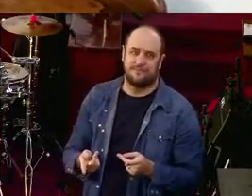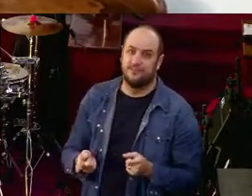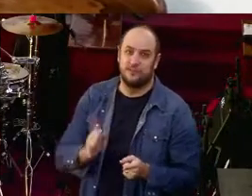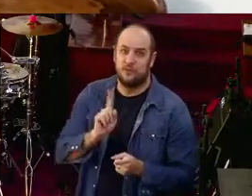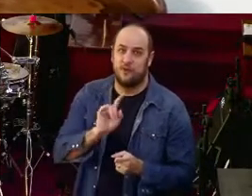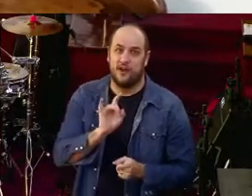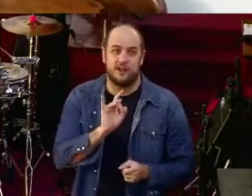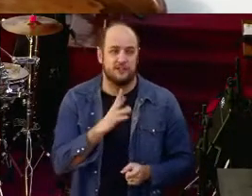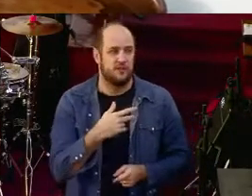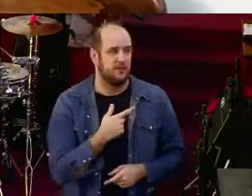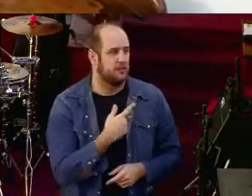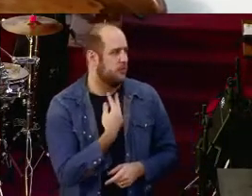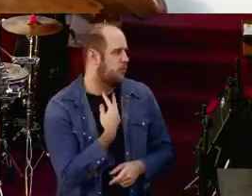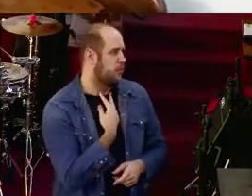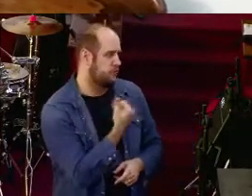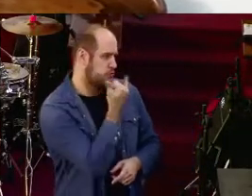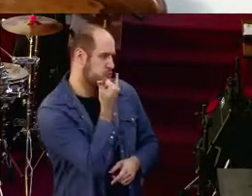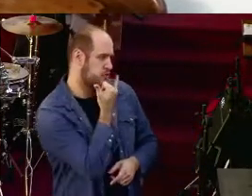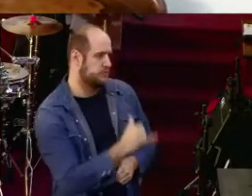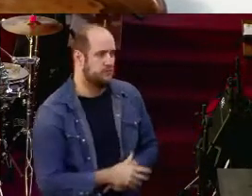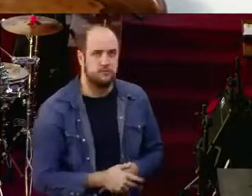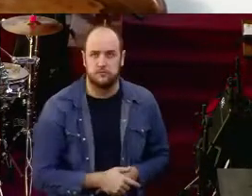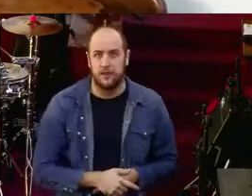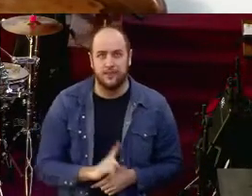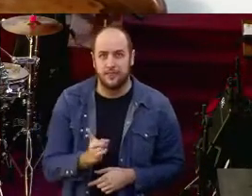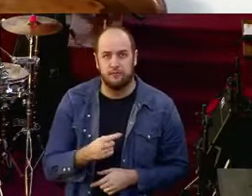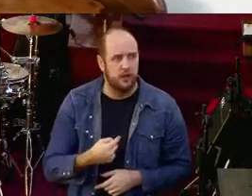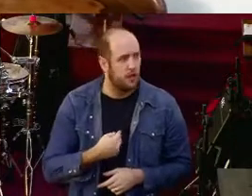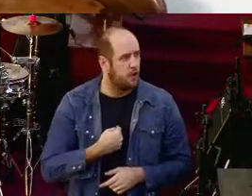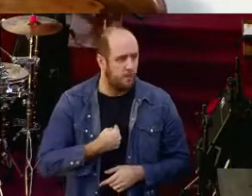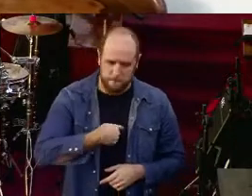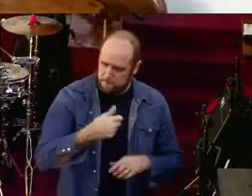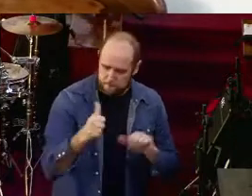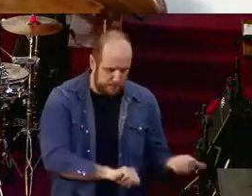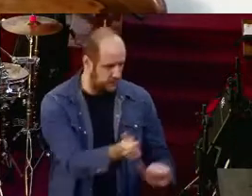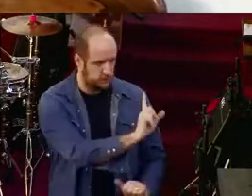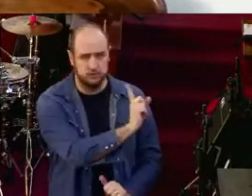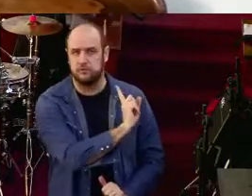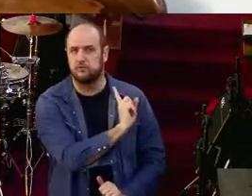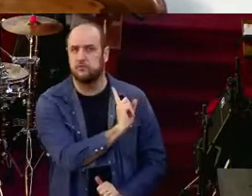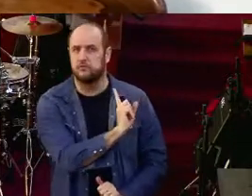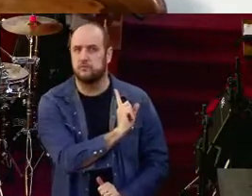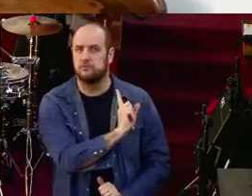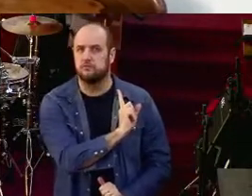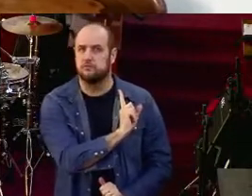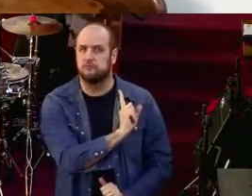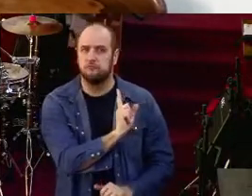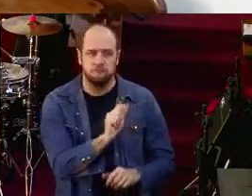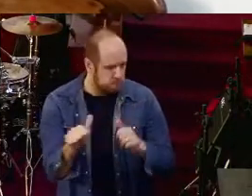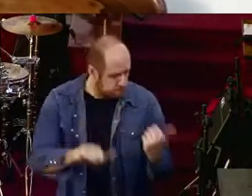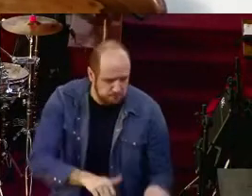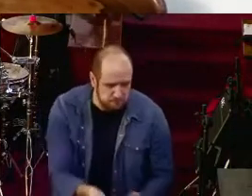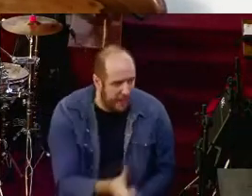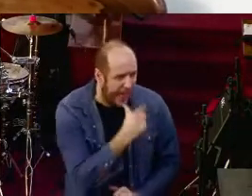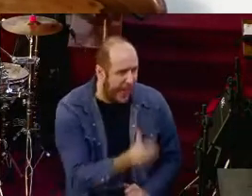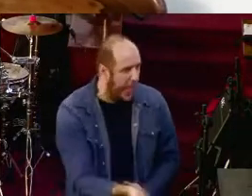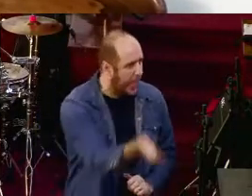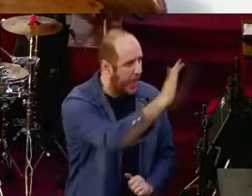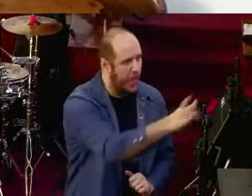assim, eu não posso batizar o Senhor, foi assim, eu não vou batizar o Senhor. Eu sei quem é o